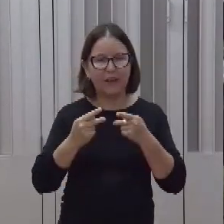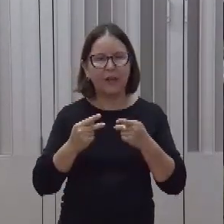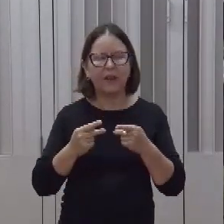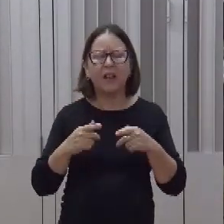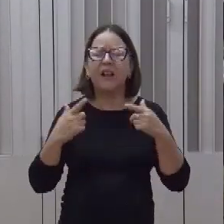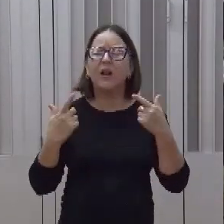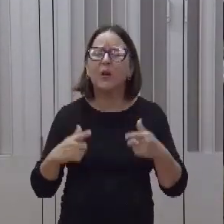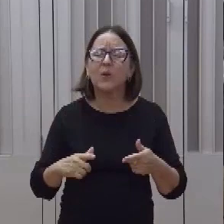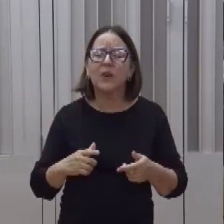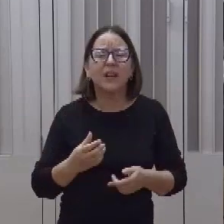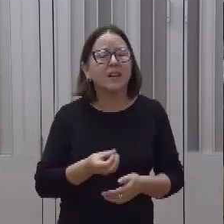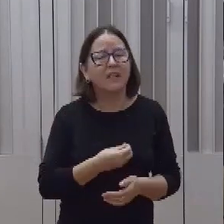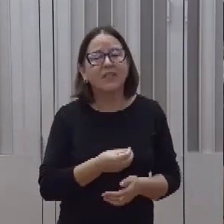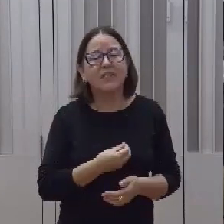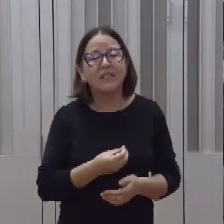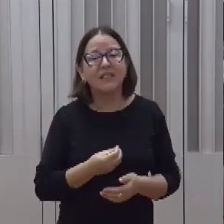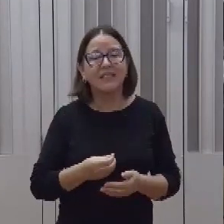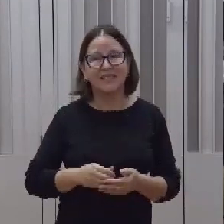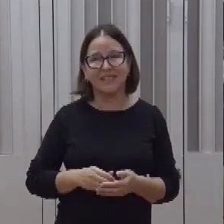Onde tu moras?